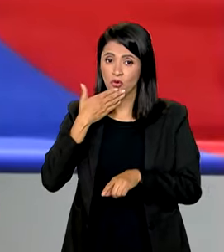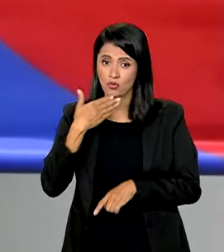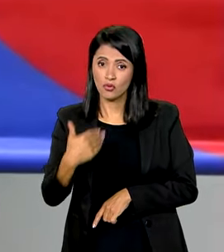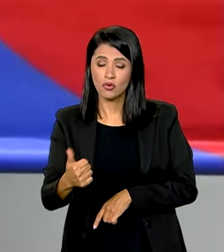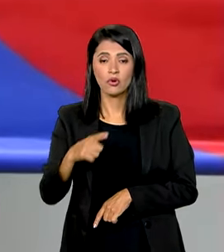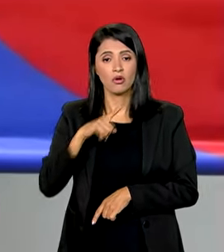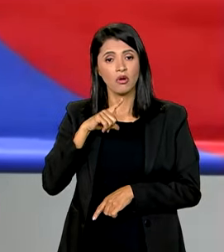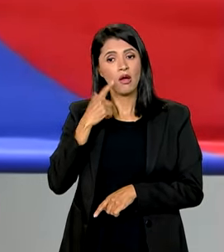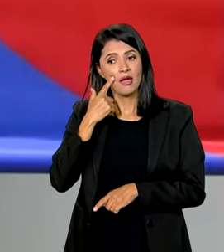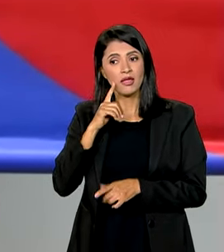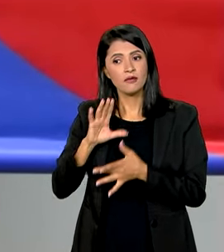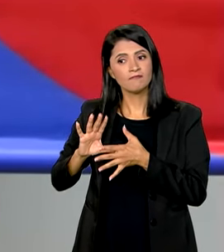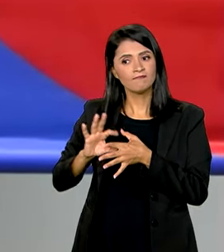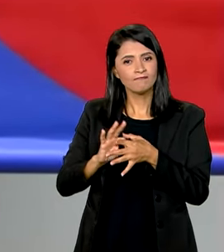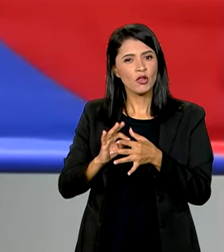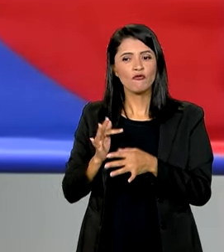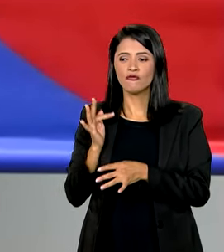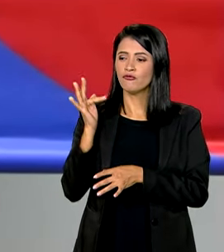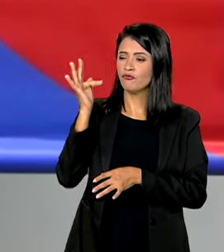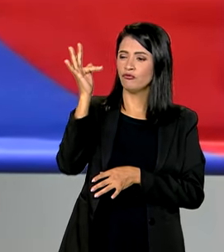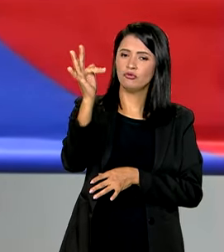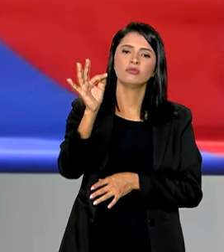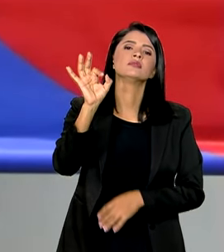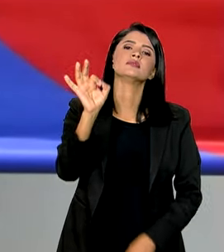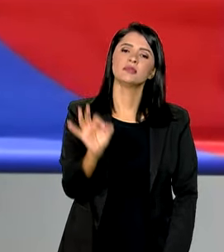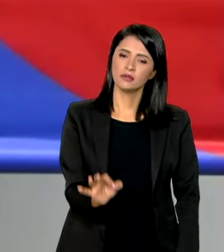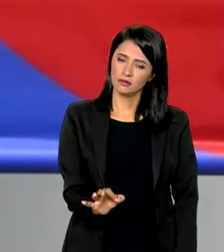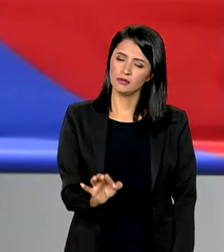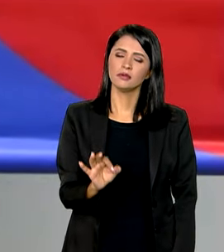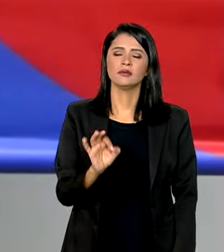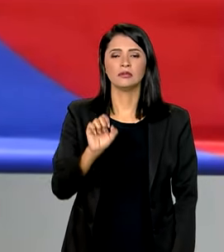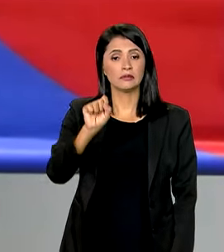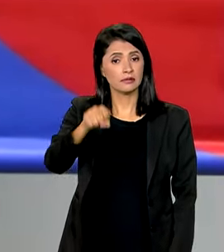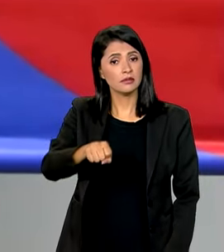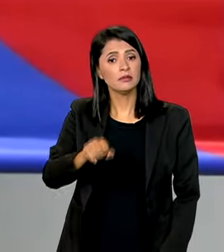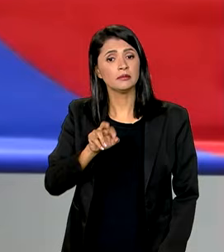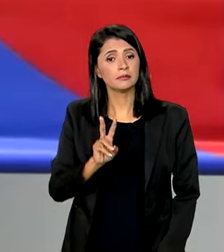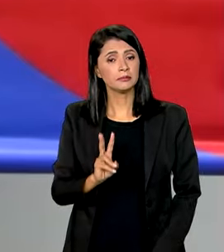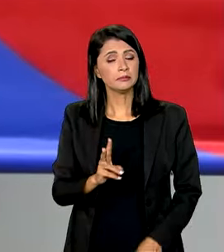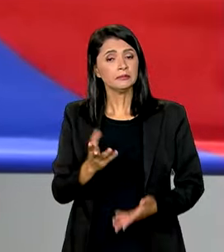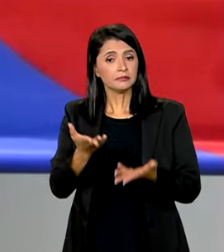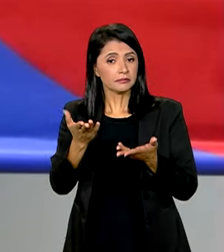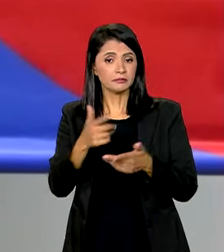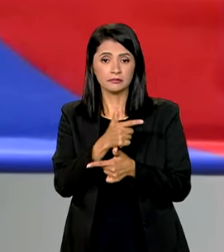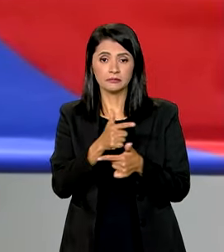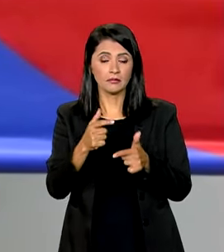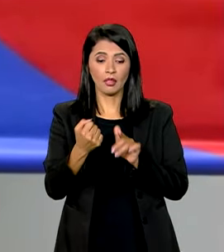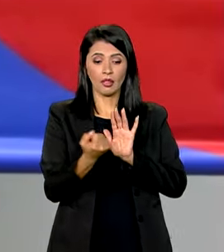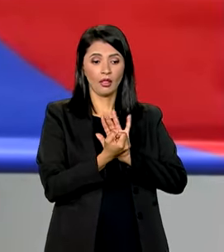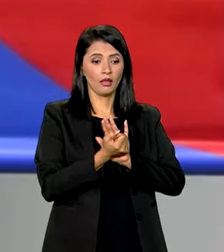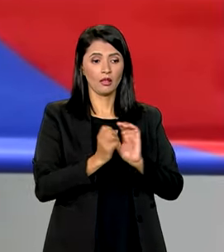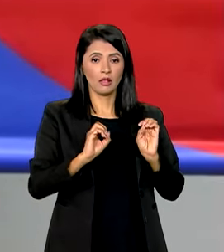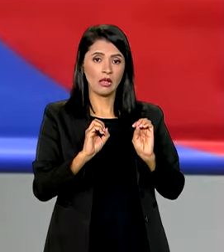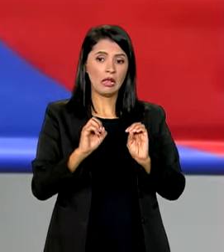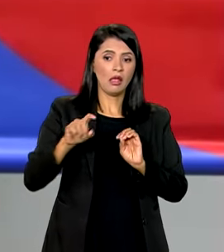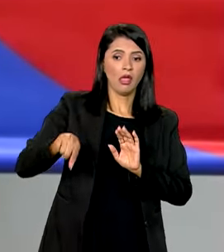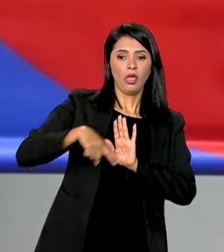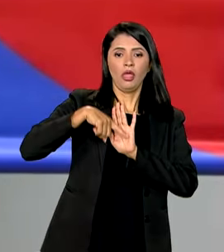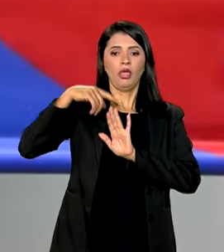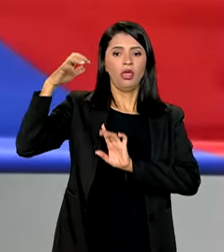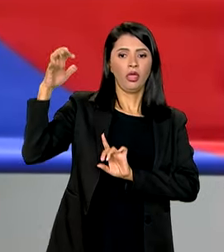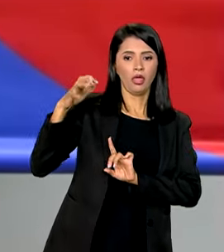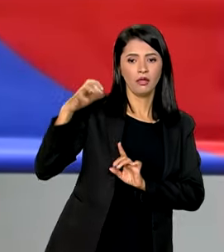o cenário de futuro. Tenho certeza que se não tiver um impacto tão